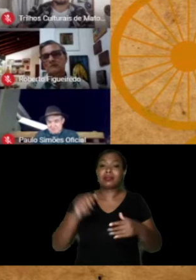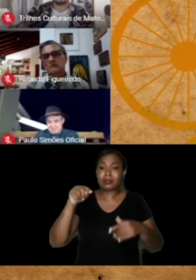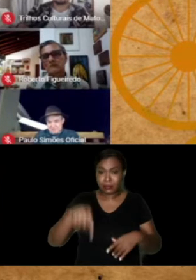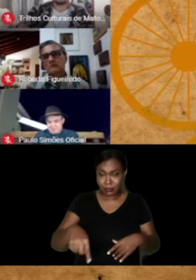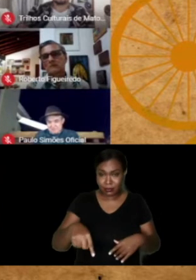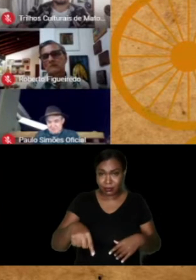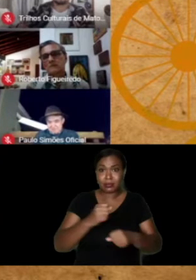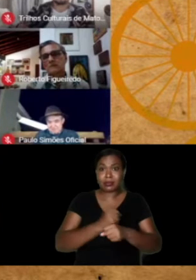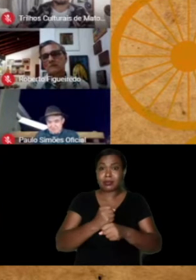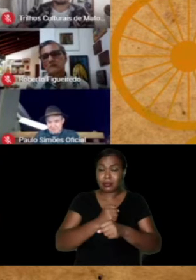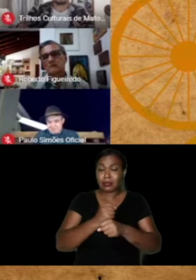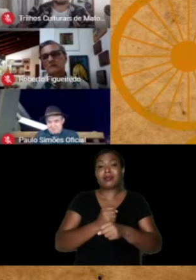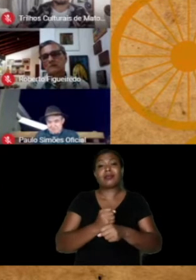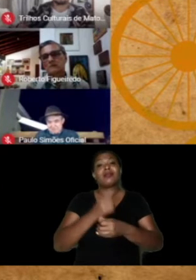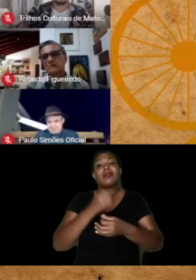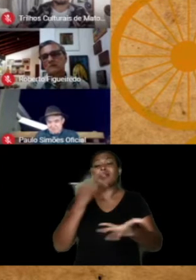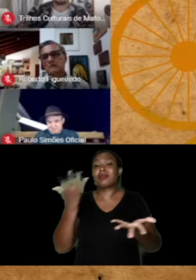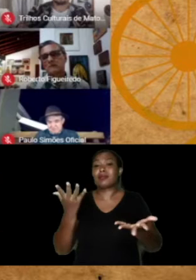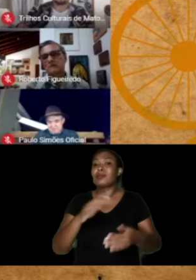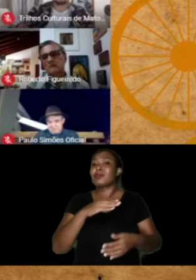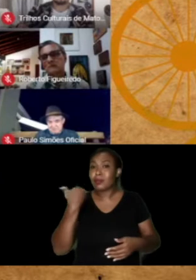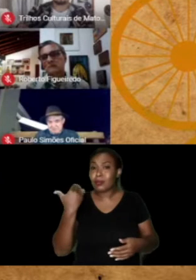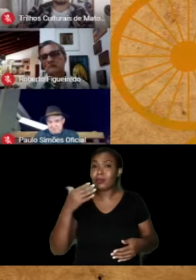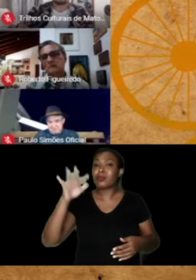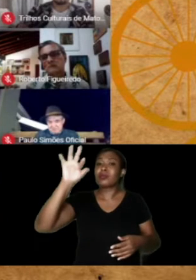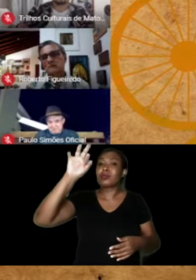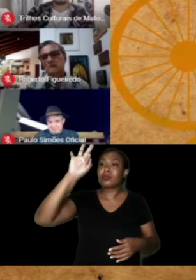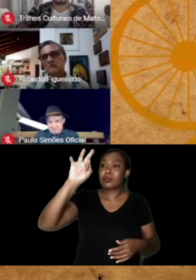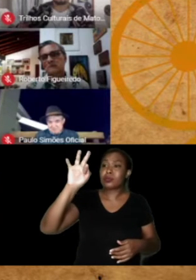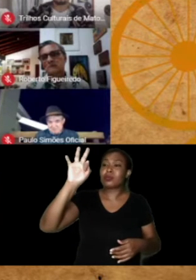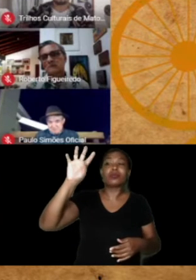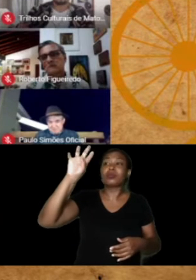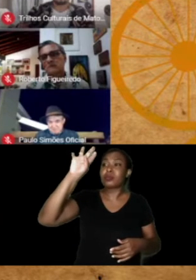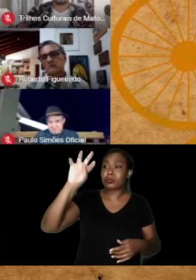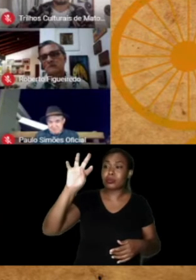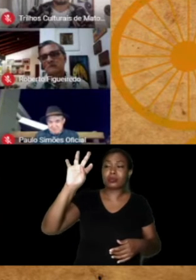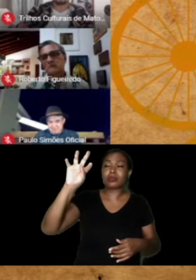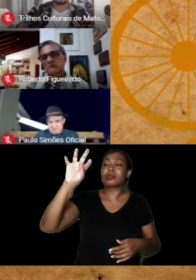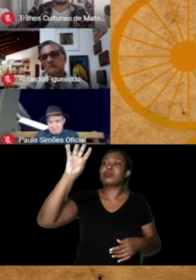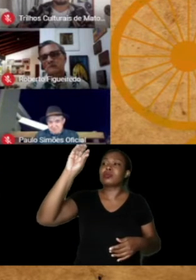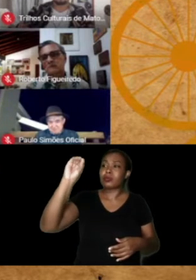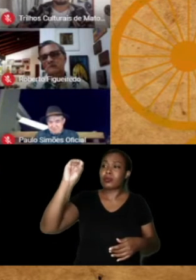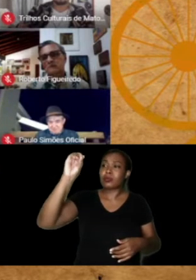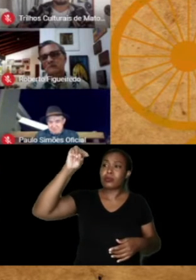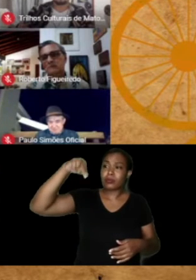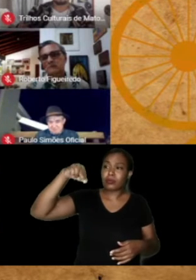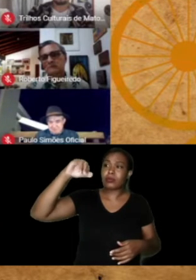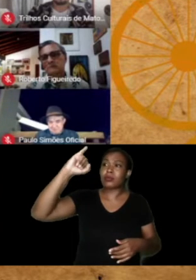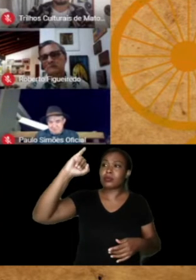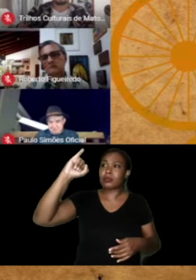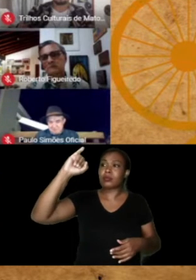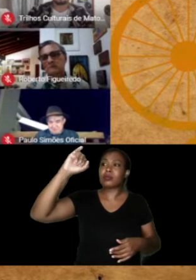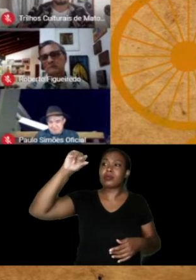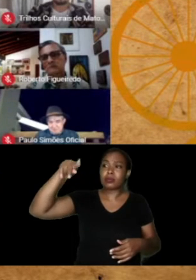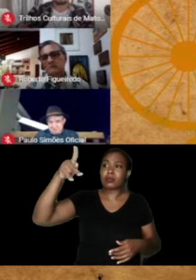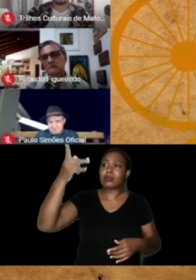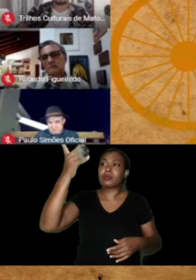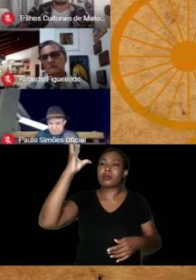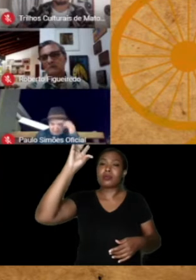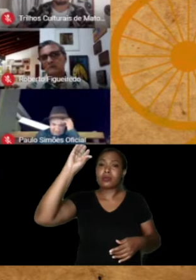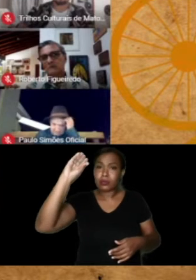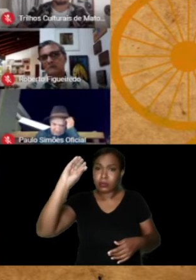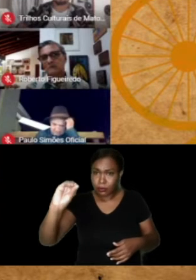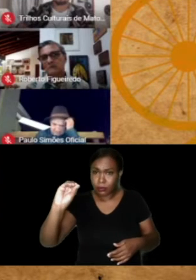o Toninho Facada, que era um ferroviário que todas as vezes que você chamava, que vinha à escola